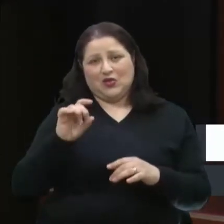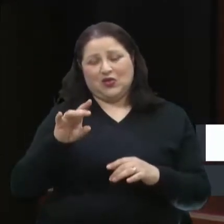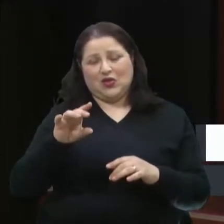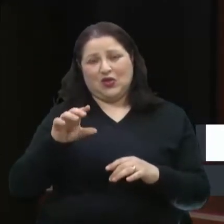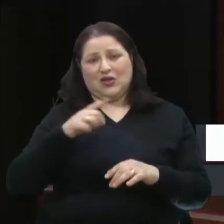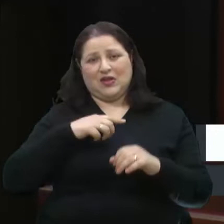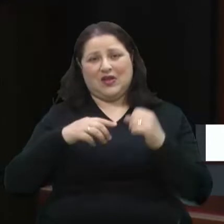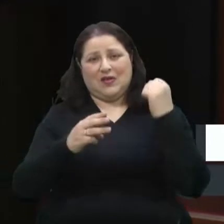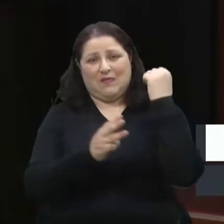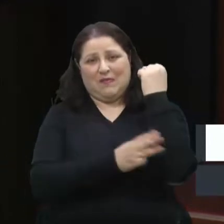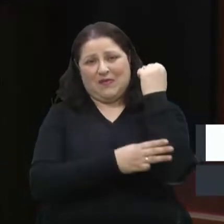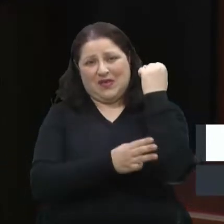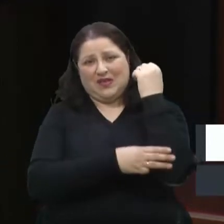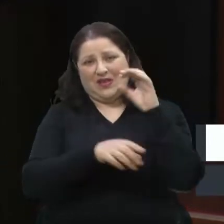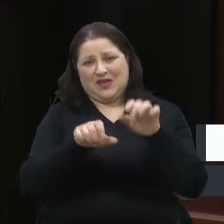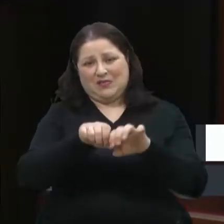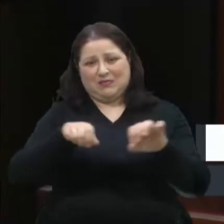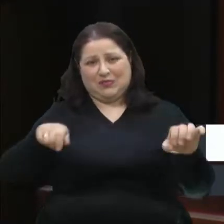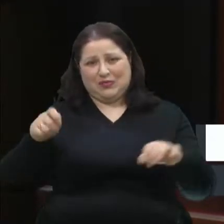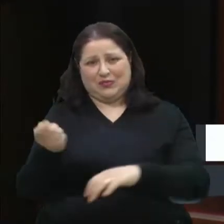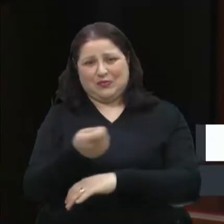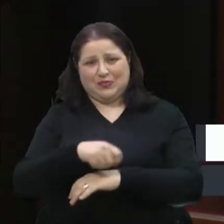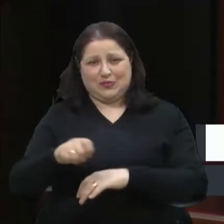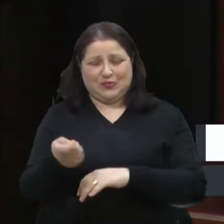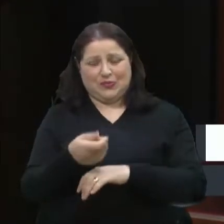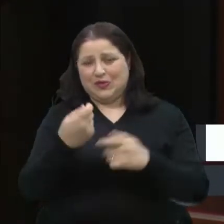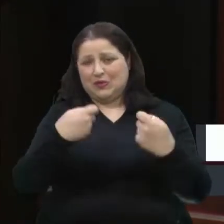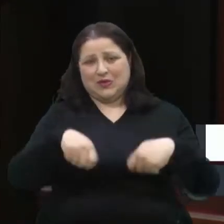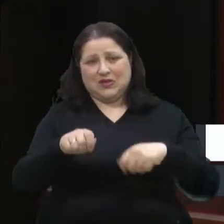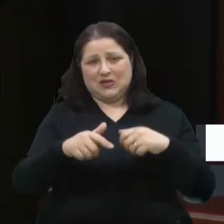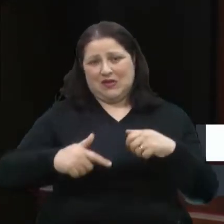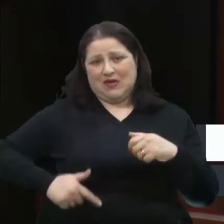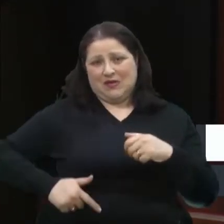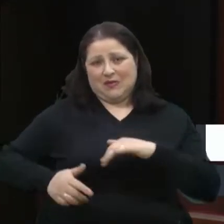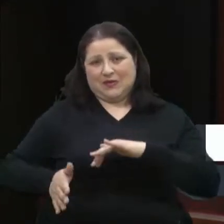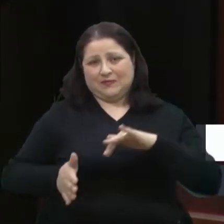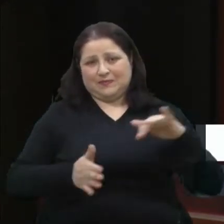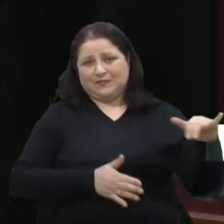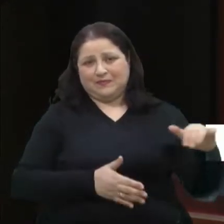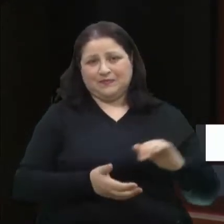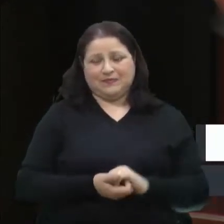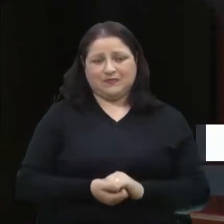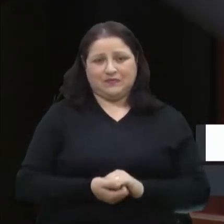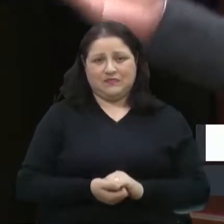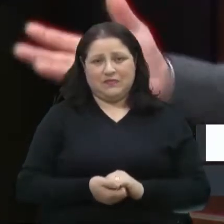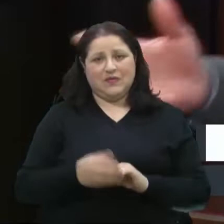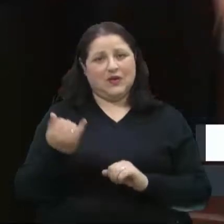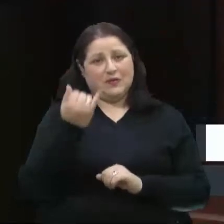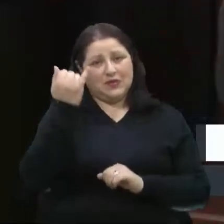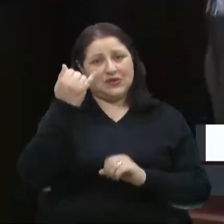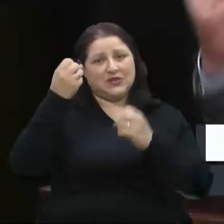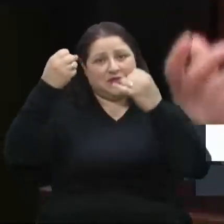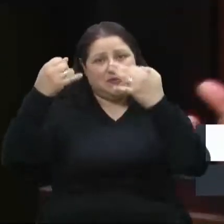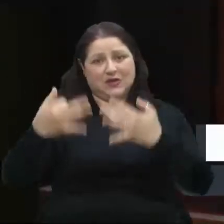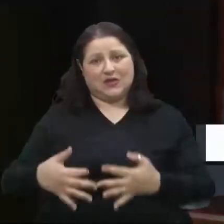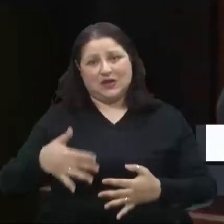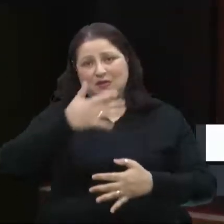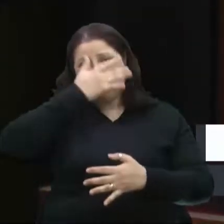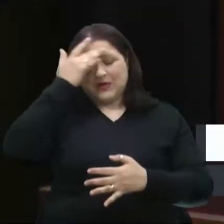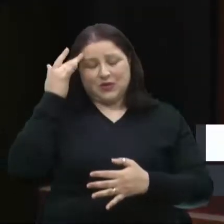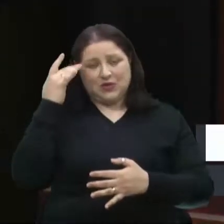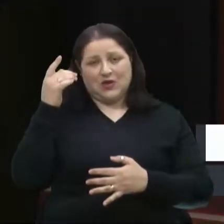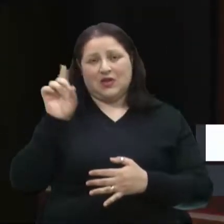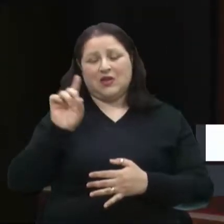Então, gente, é importante que se explique para as pessoas. E não vim aqui fazer discurso